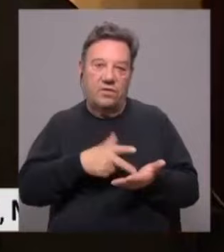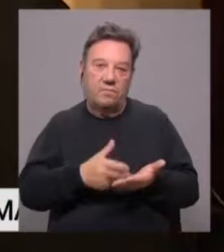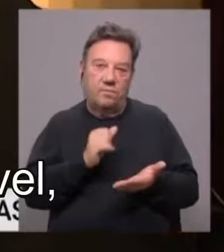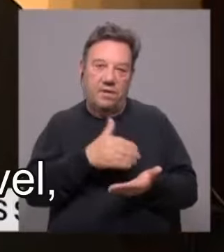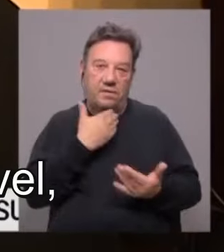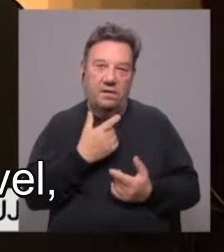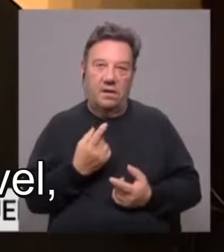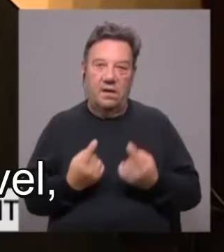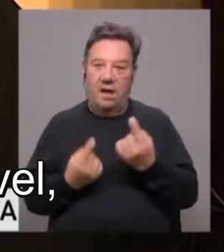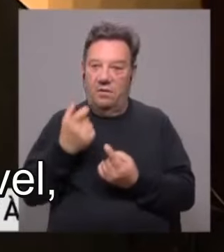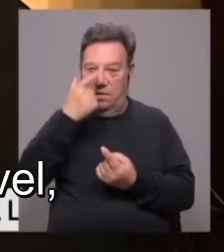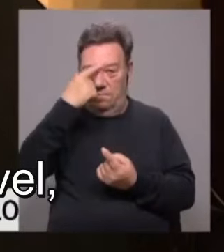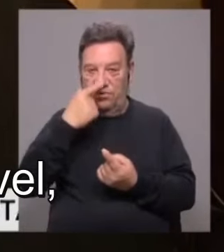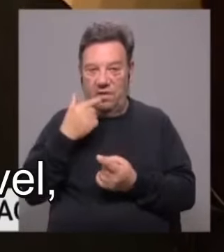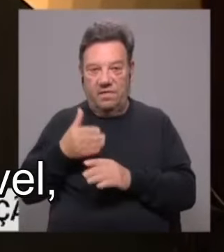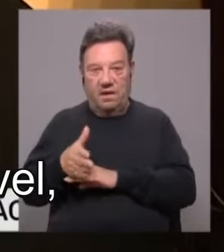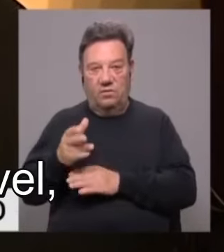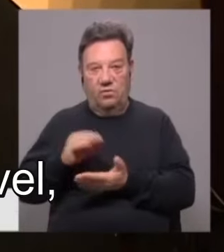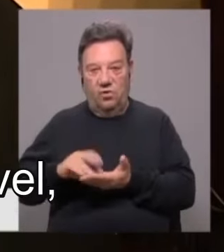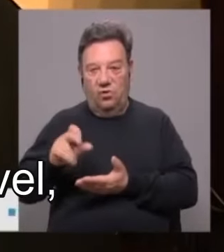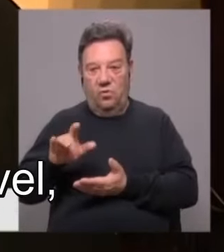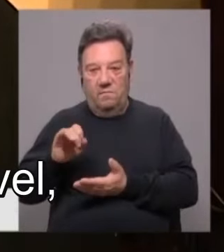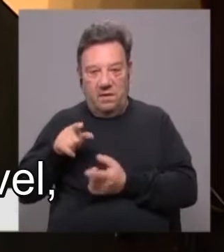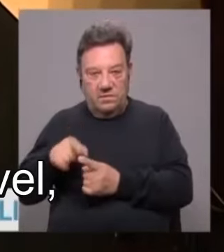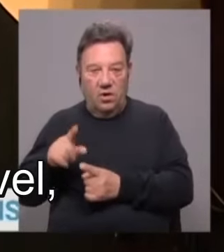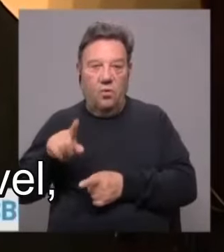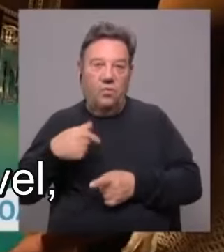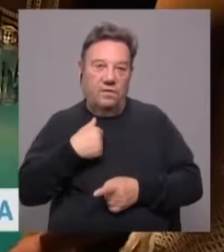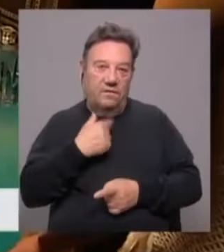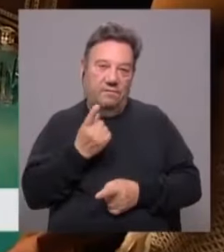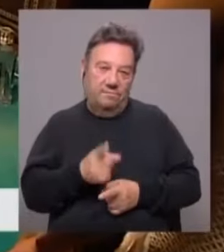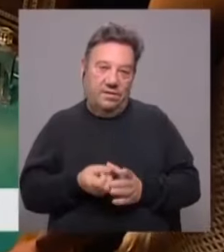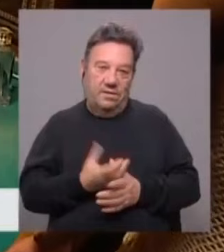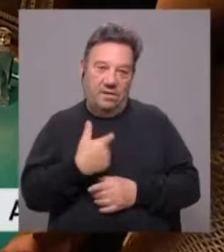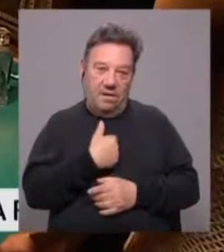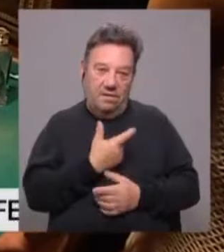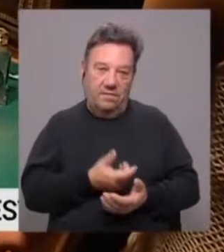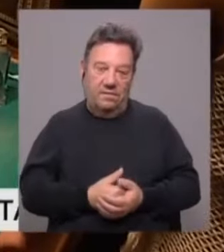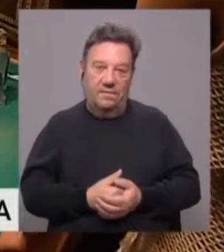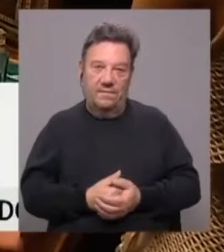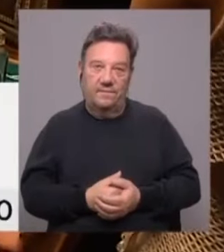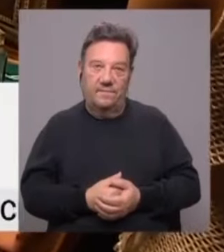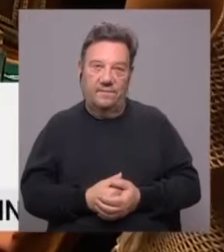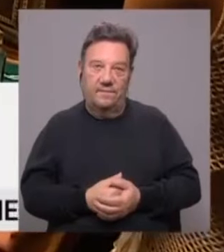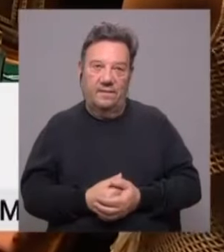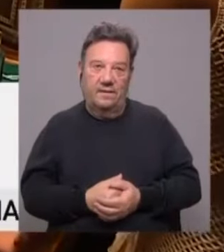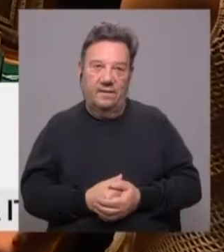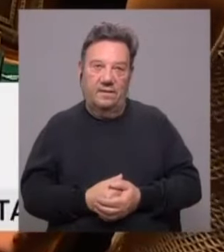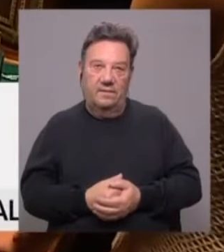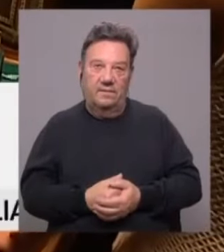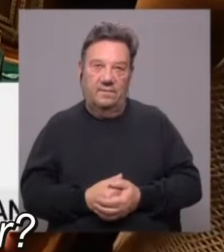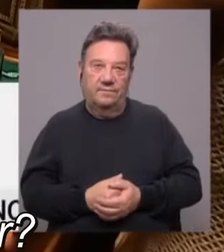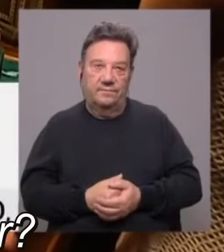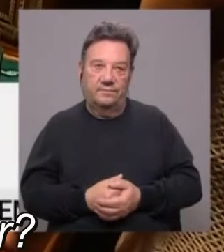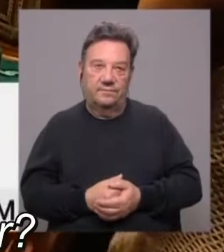Algumas das personagens vêm diretamente do romance, outras são, tivemos nós a se criar. Não desistas da luta agora, muito menos agora,